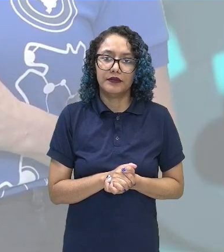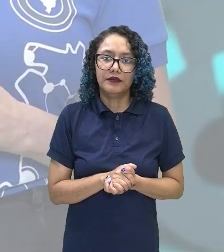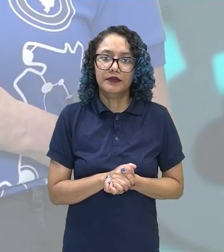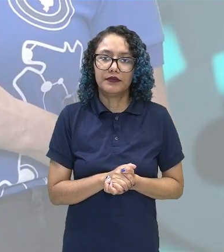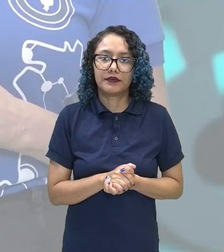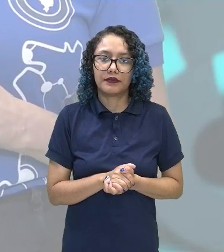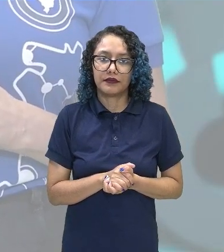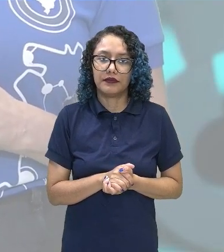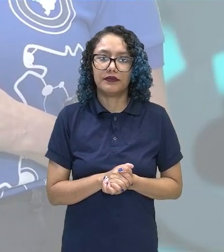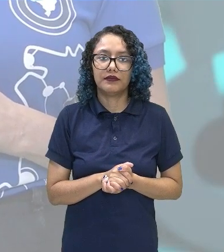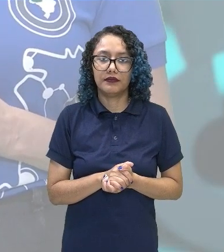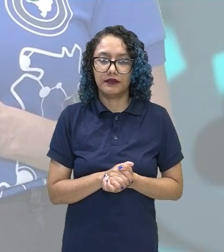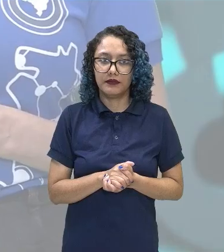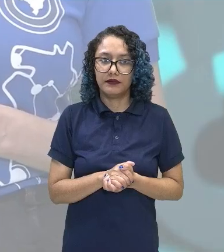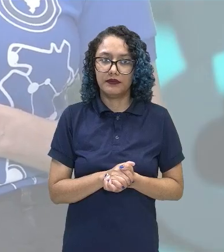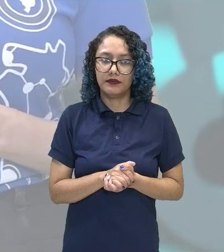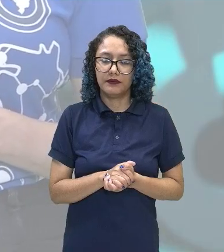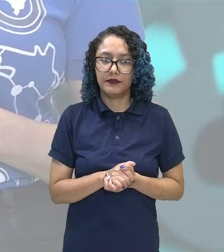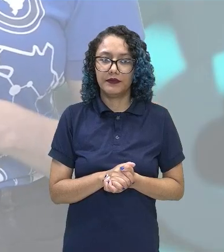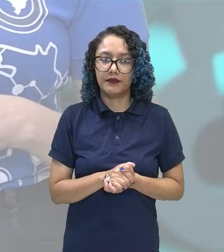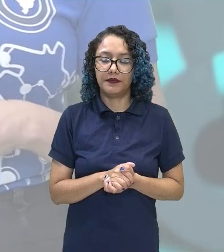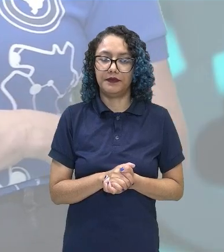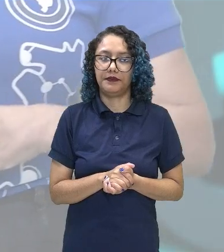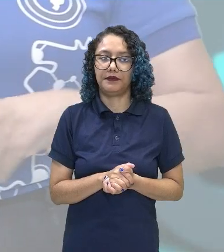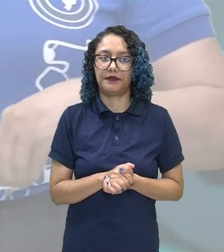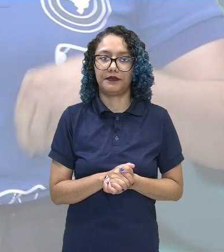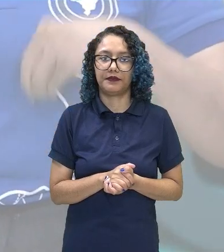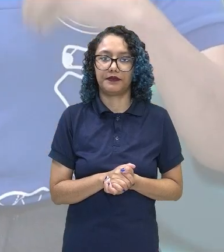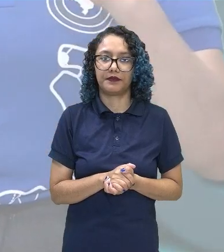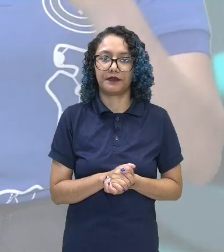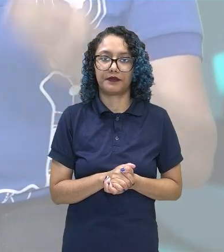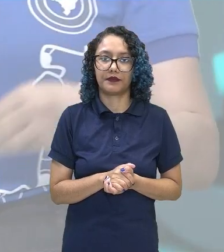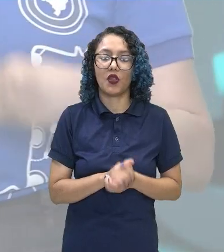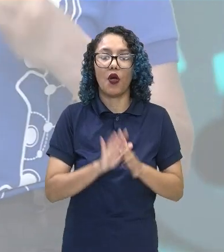na hipérbole. Olha, eu já